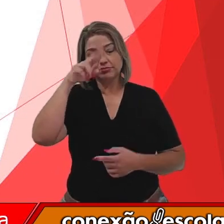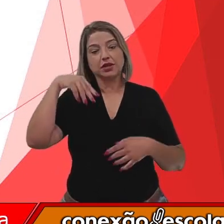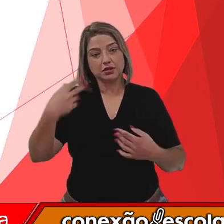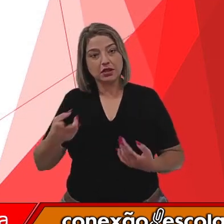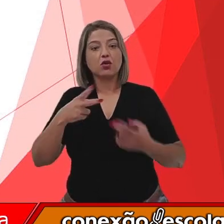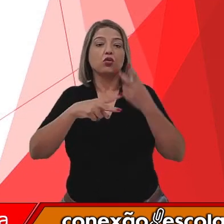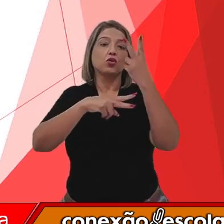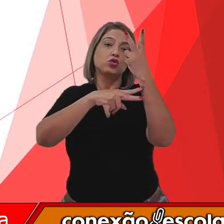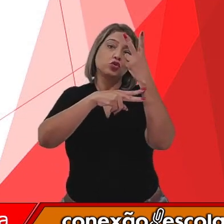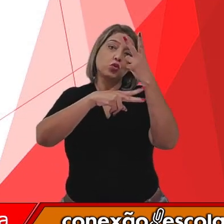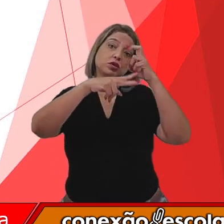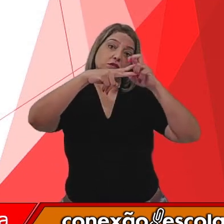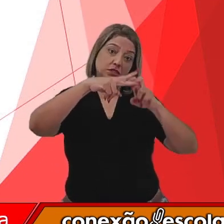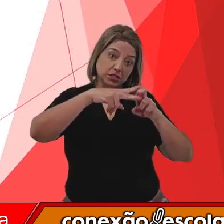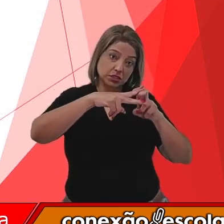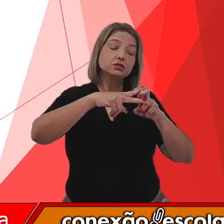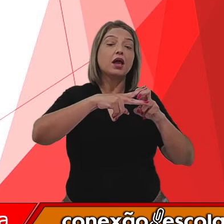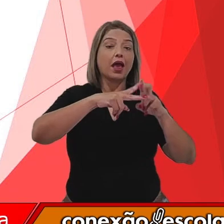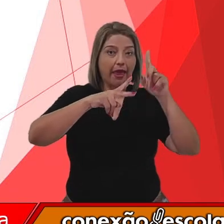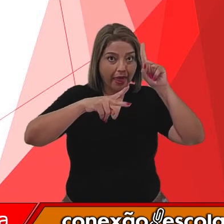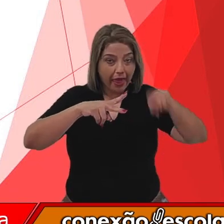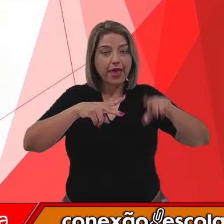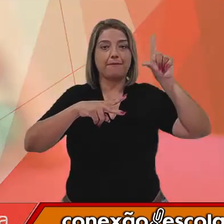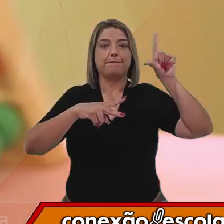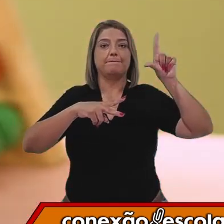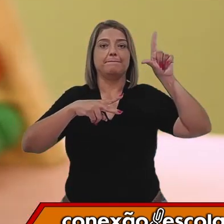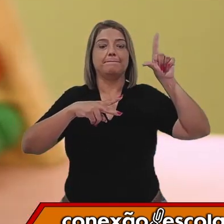é menor do que 6/8.